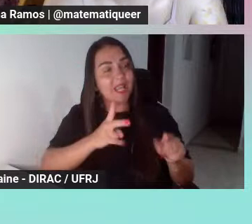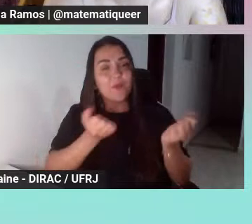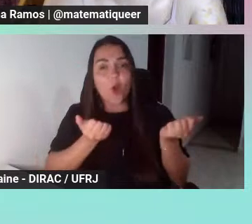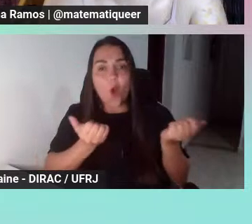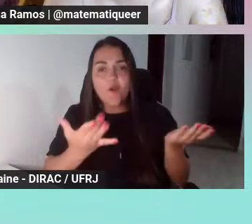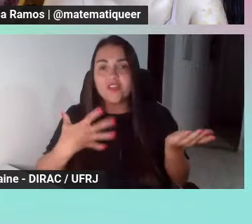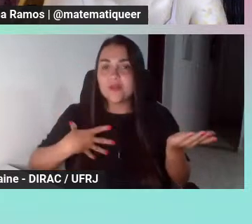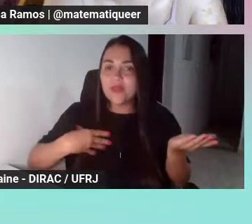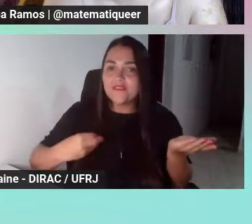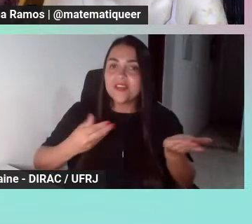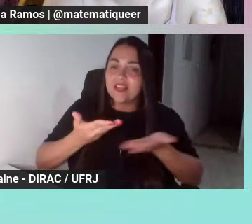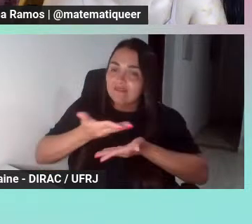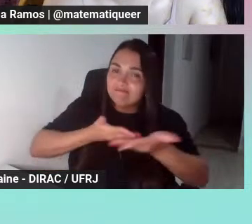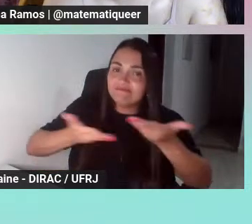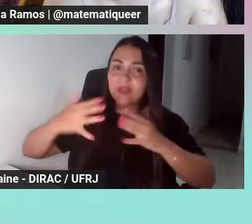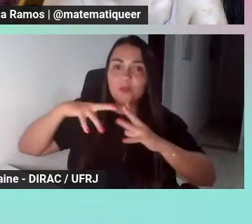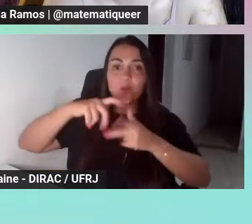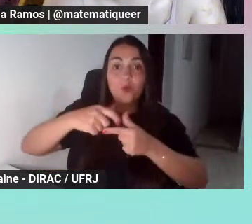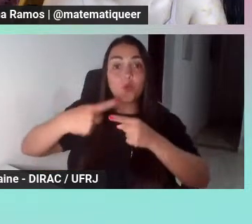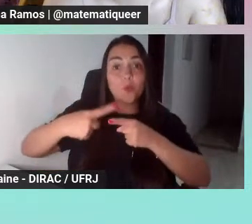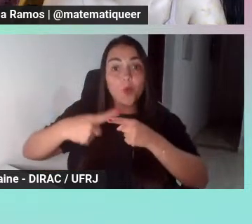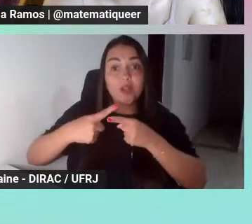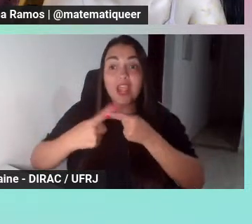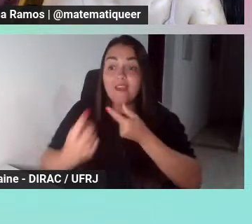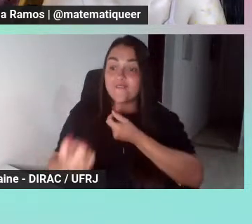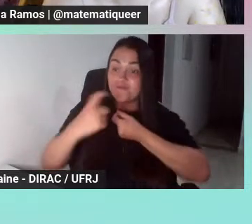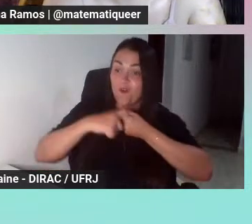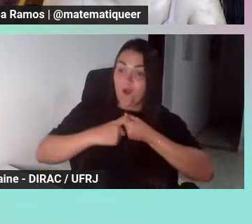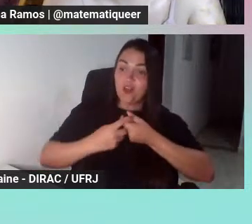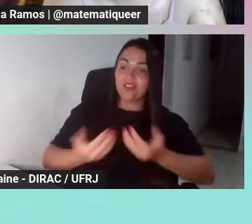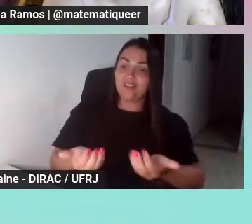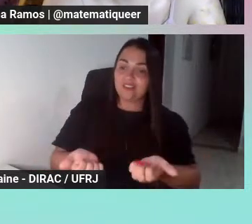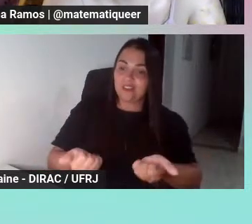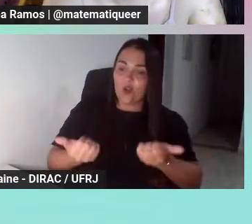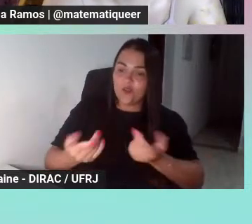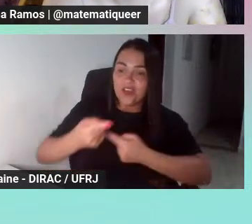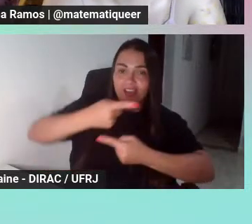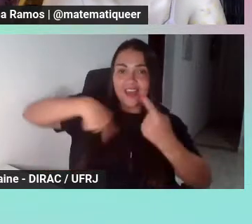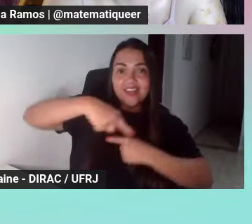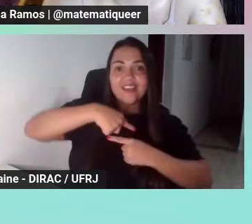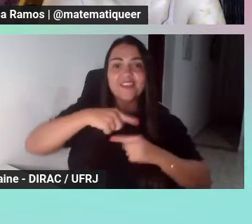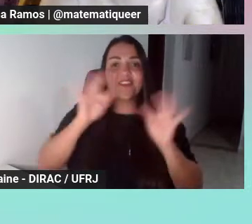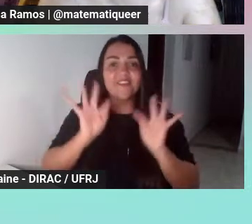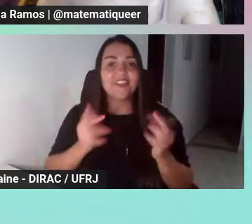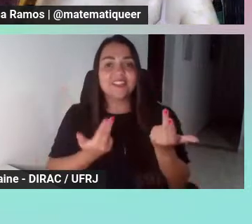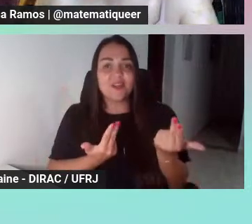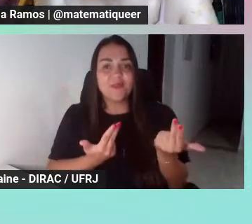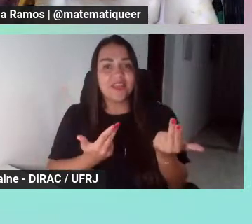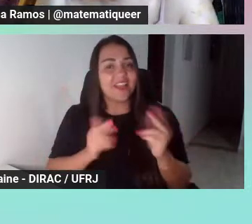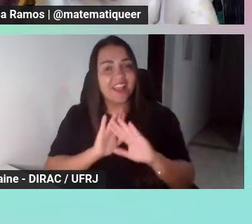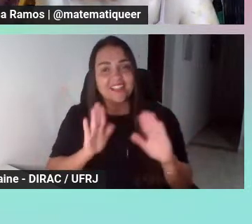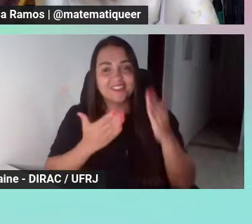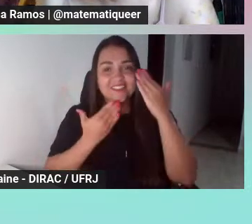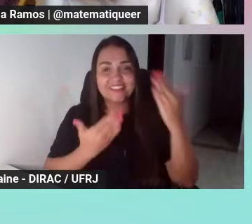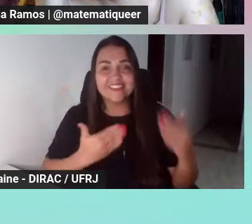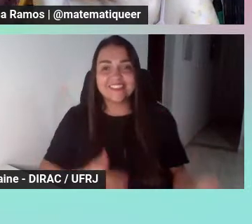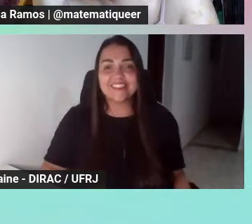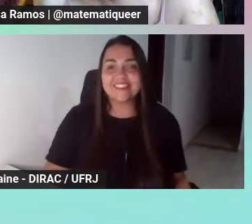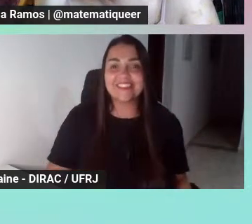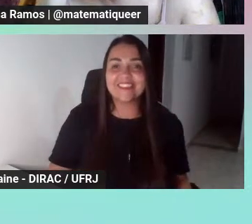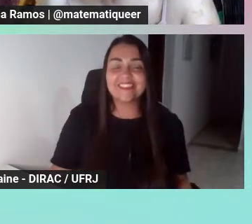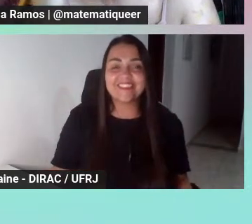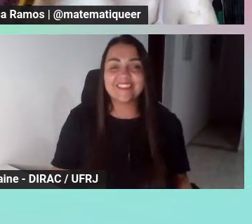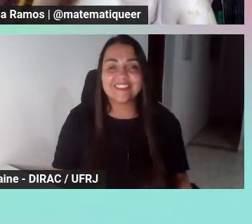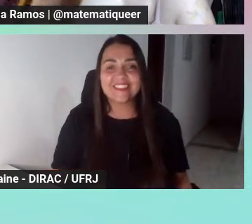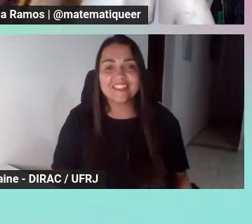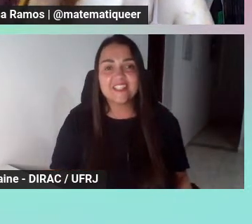gente sempre volta, porque a gente é feliz quando volta também, né? E que é isso. Obrigada.